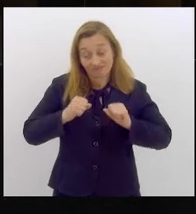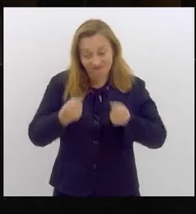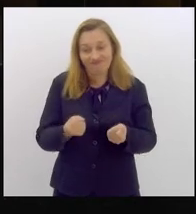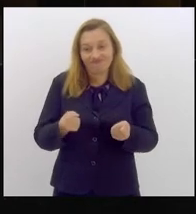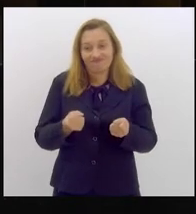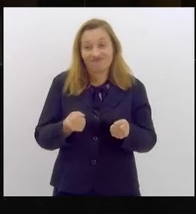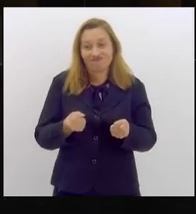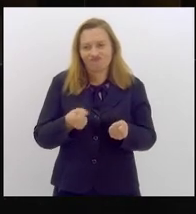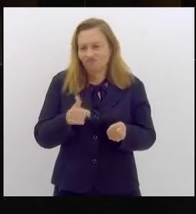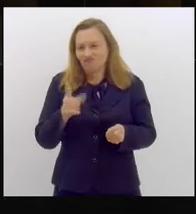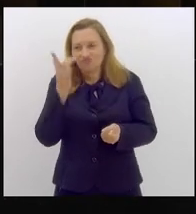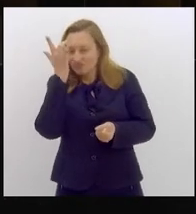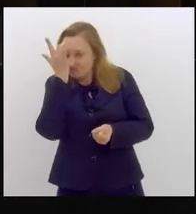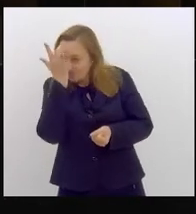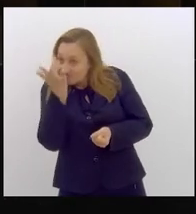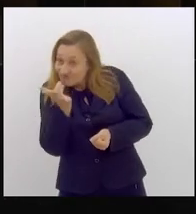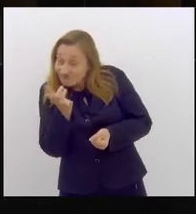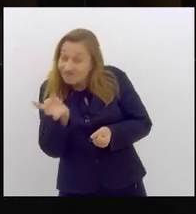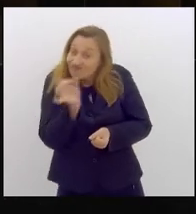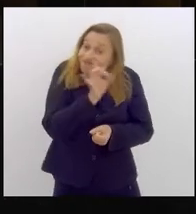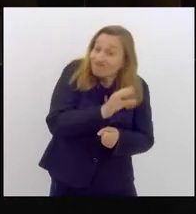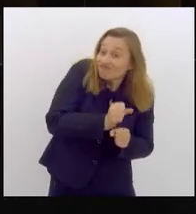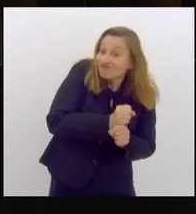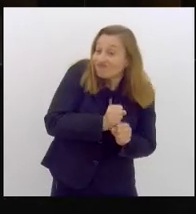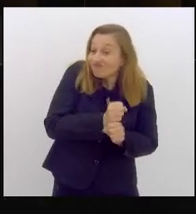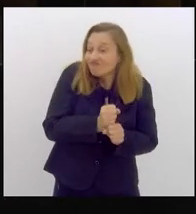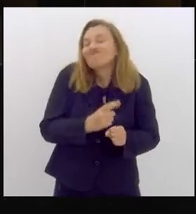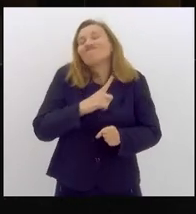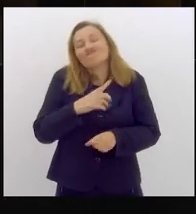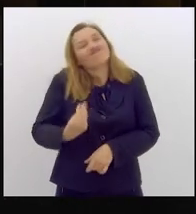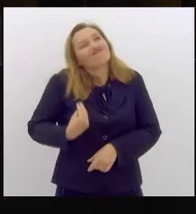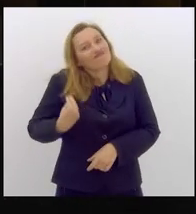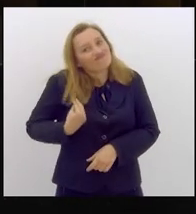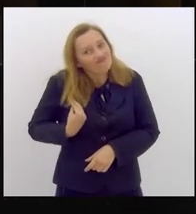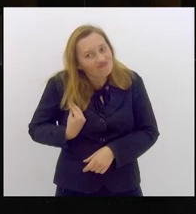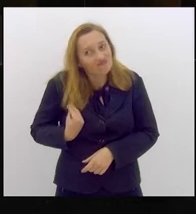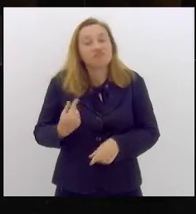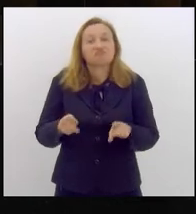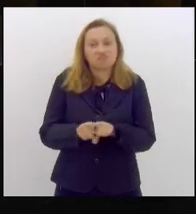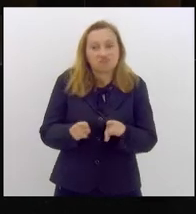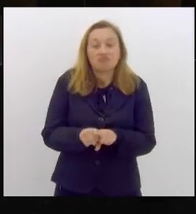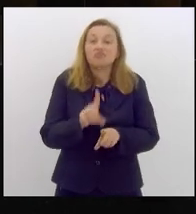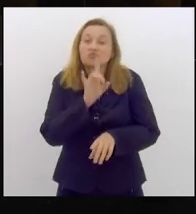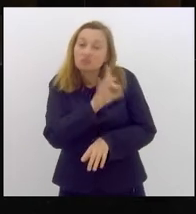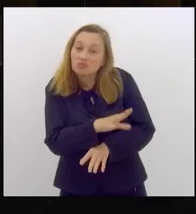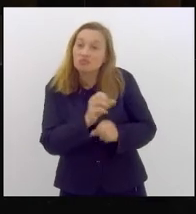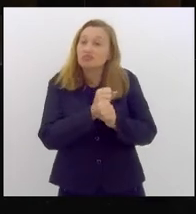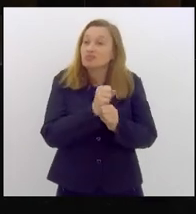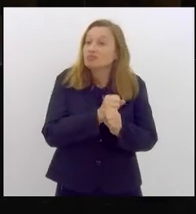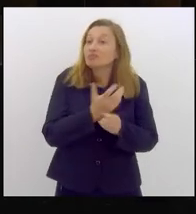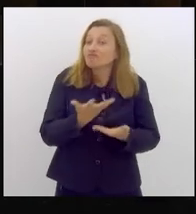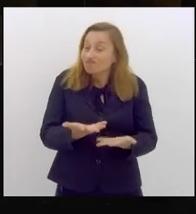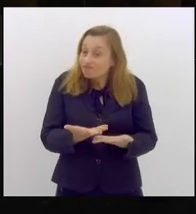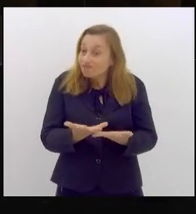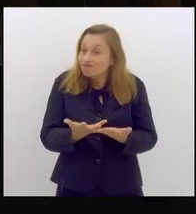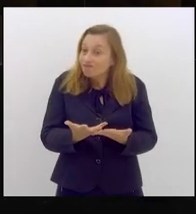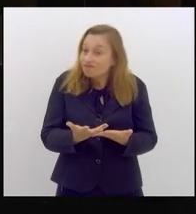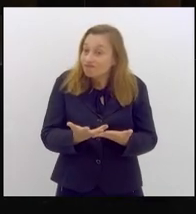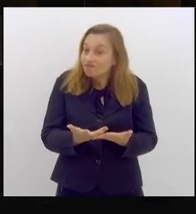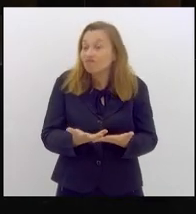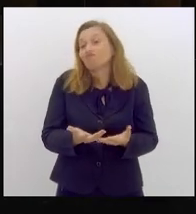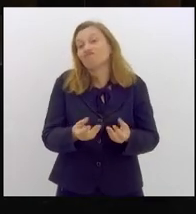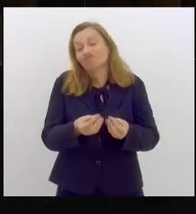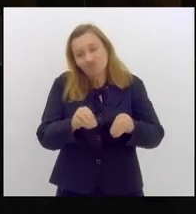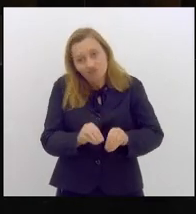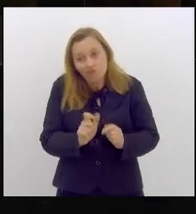não tão fácil, né, dos últimos anos que a gente tem vivido também os últimos anos, que trouxe uma